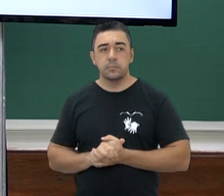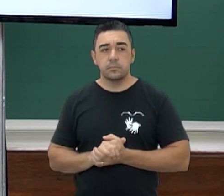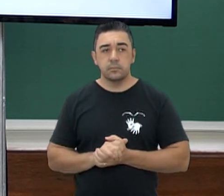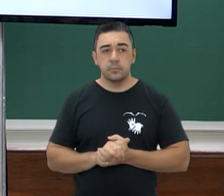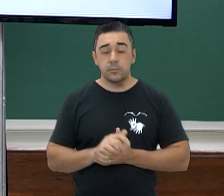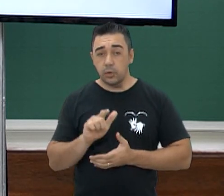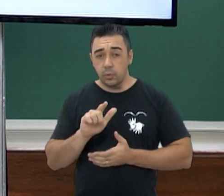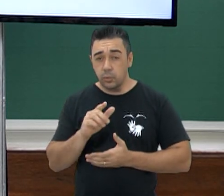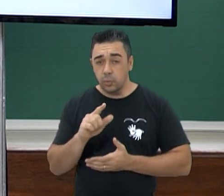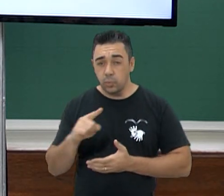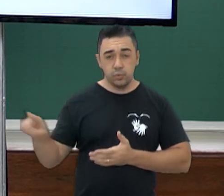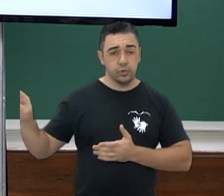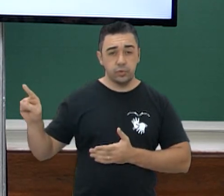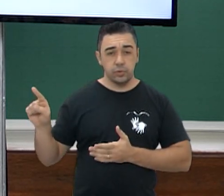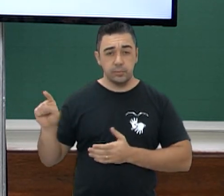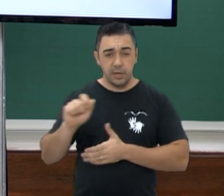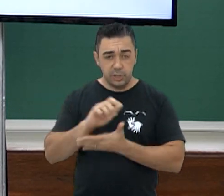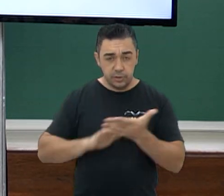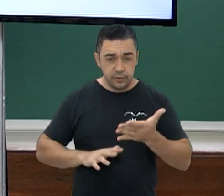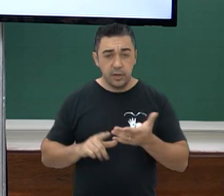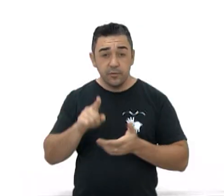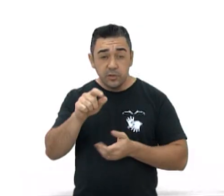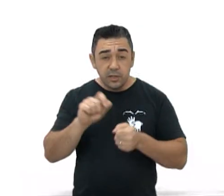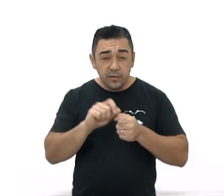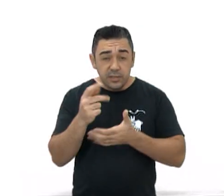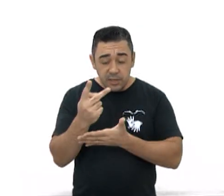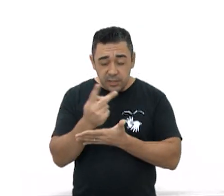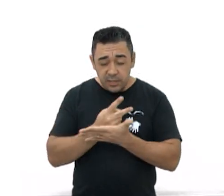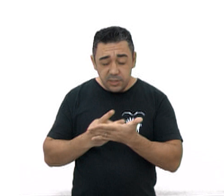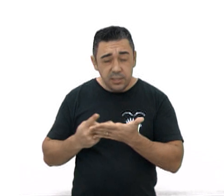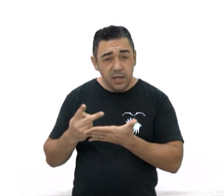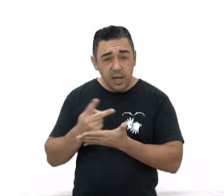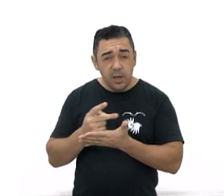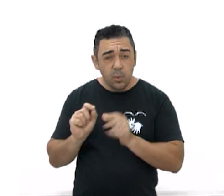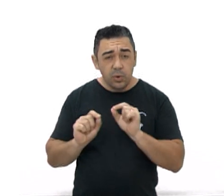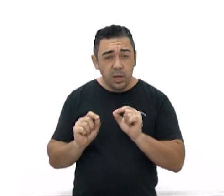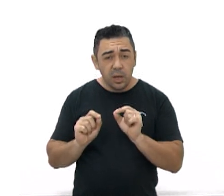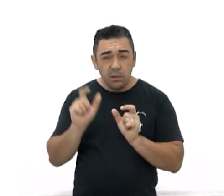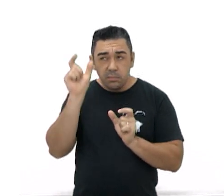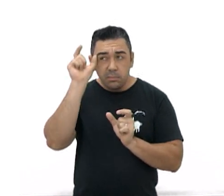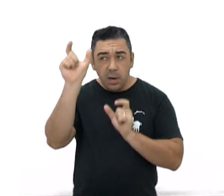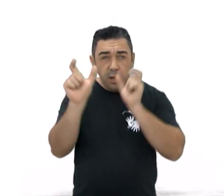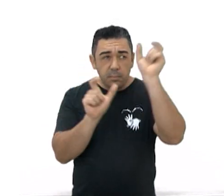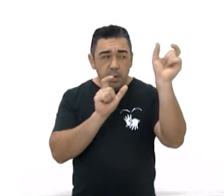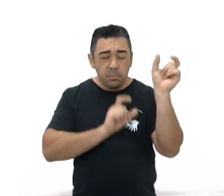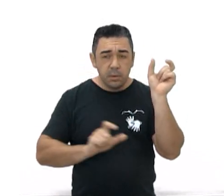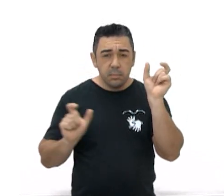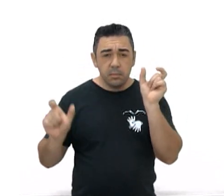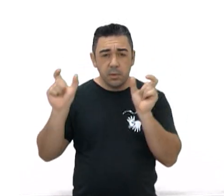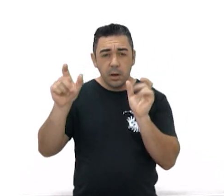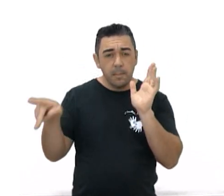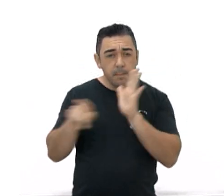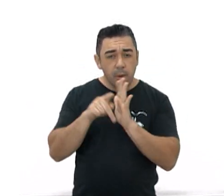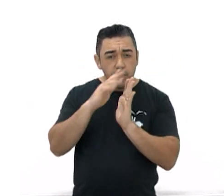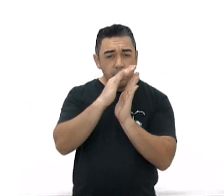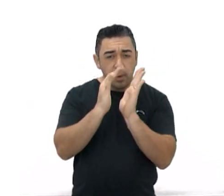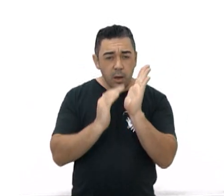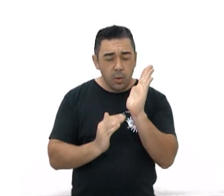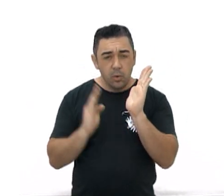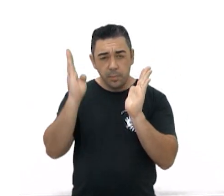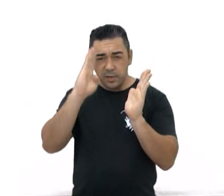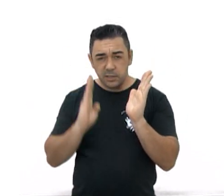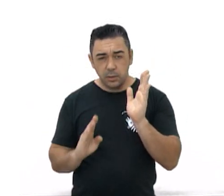Uma última atividade, desenhe um mapa mental sobre o Barroco brasileiro. O mapa mental vai